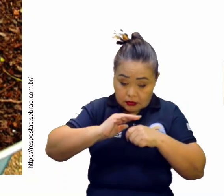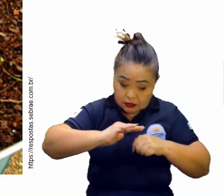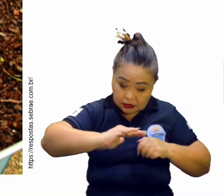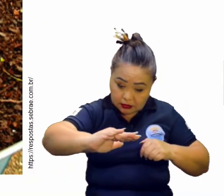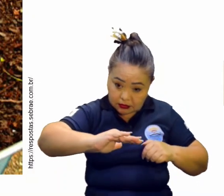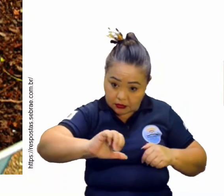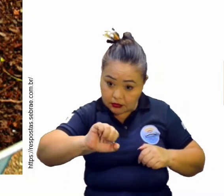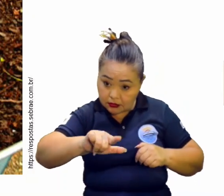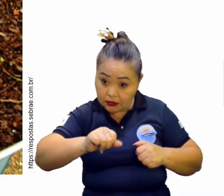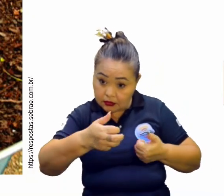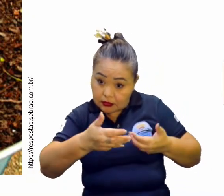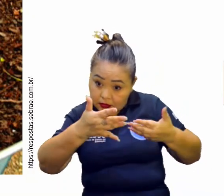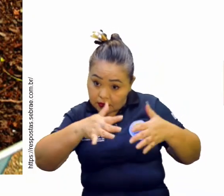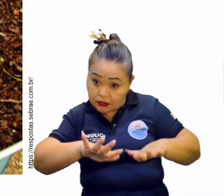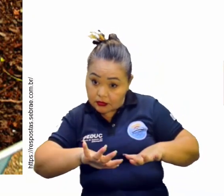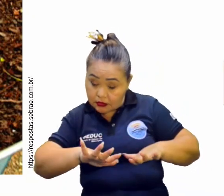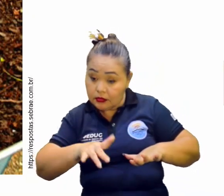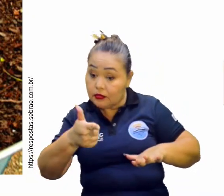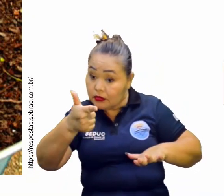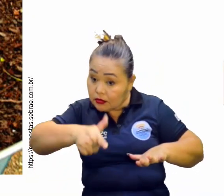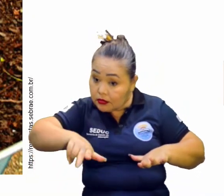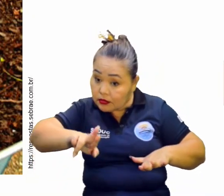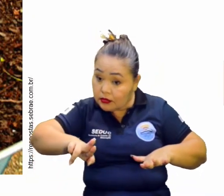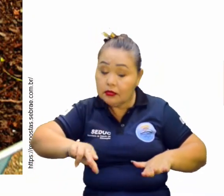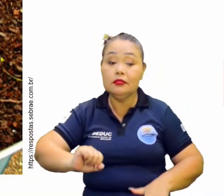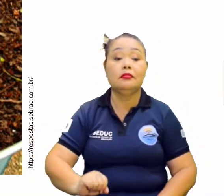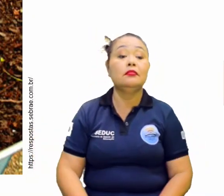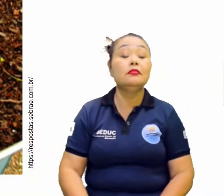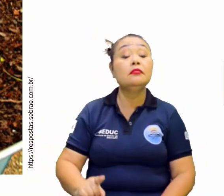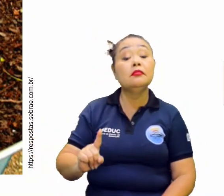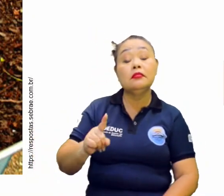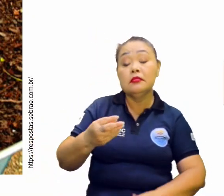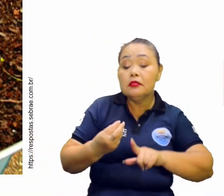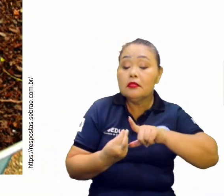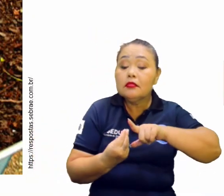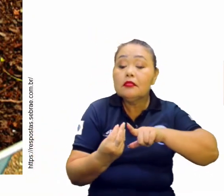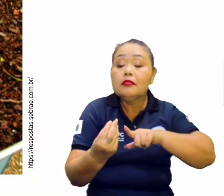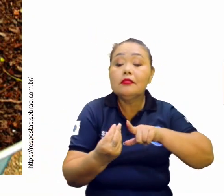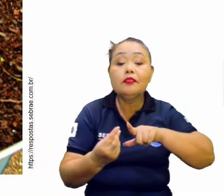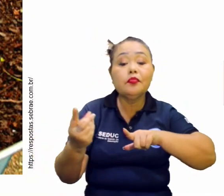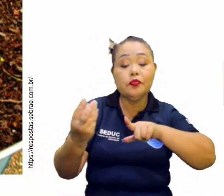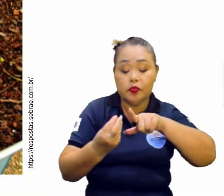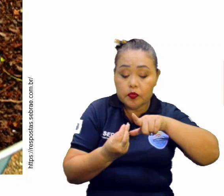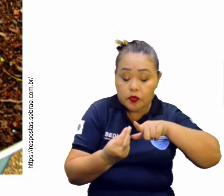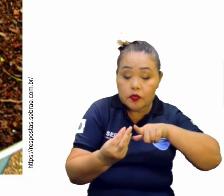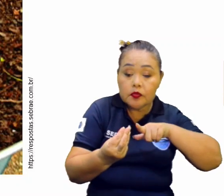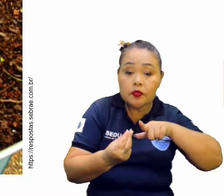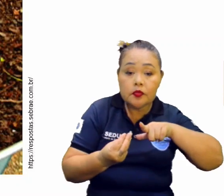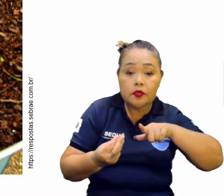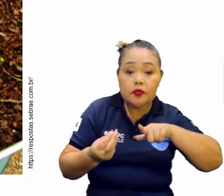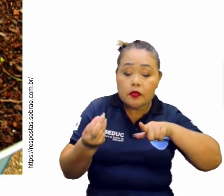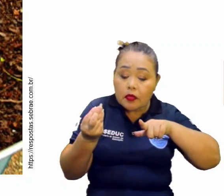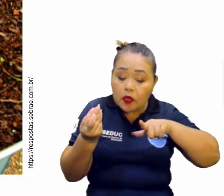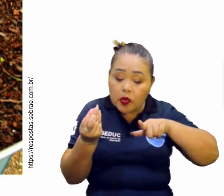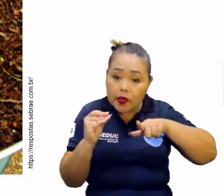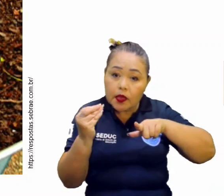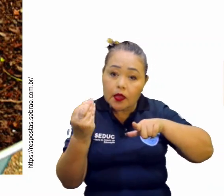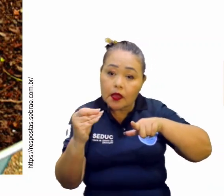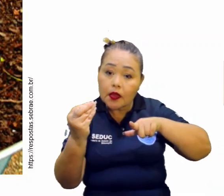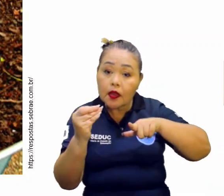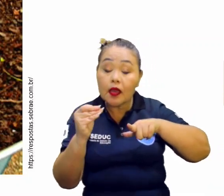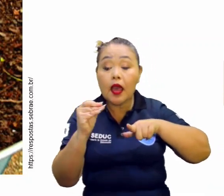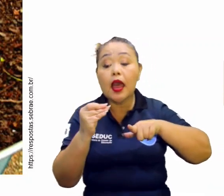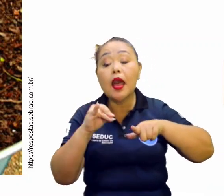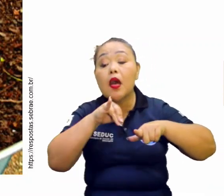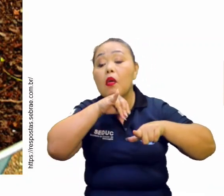consolidados, tá bom? Mas vamos lá, o adubo, ele é um conjunto de resíduos que podem ser de origem